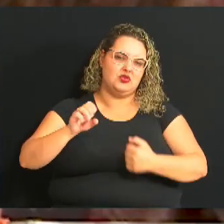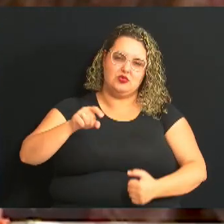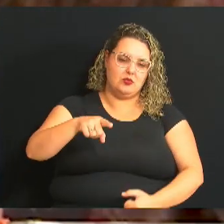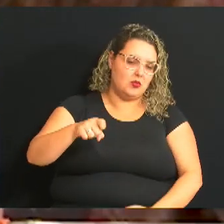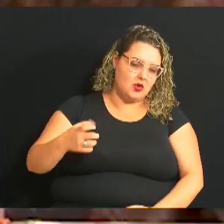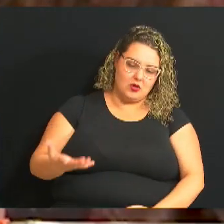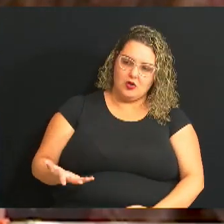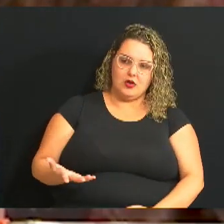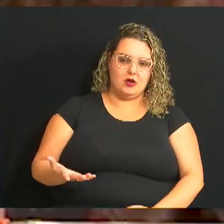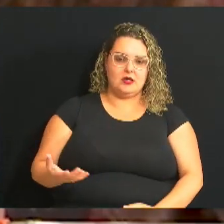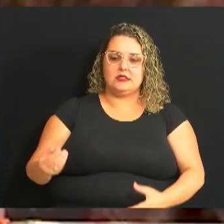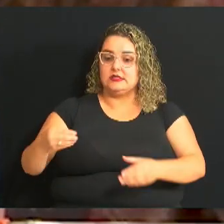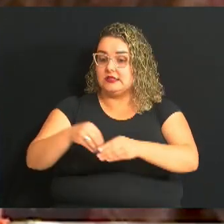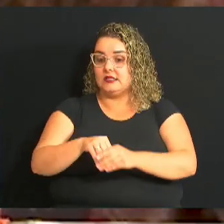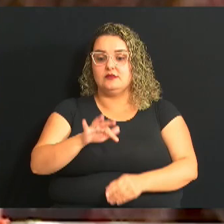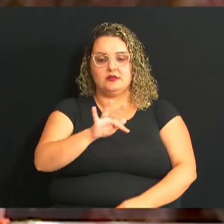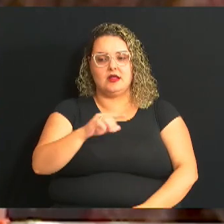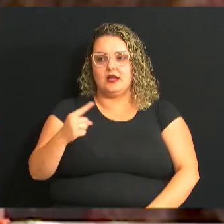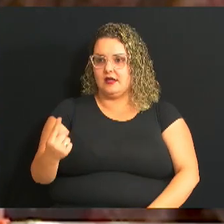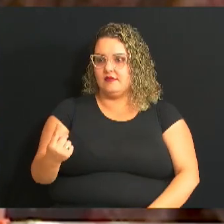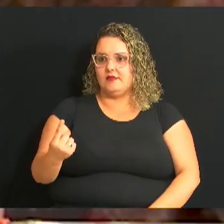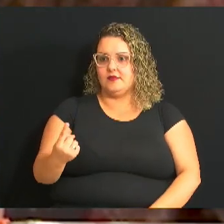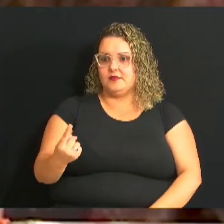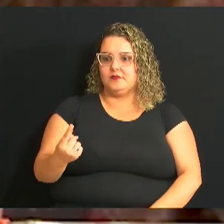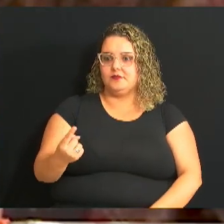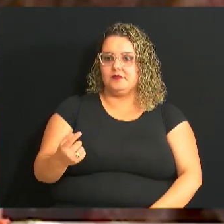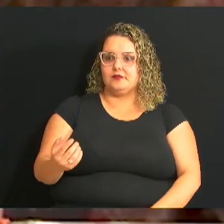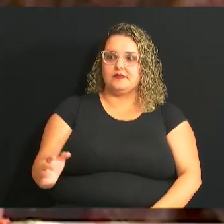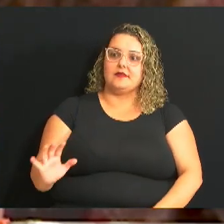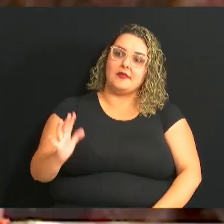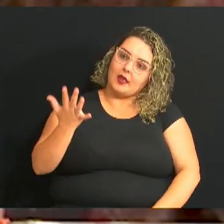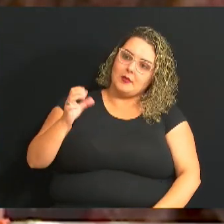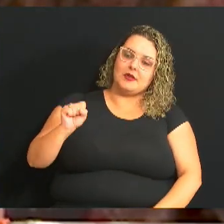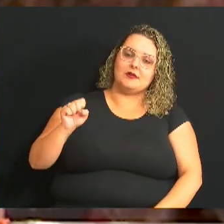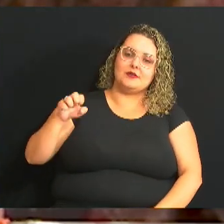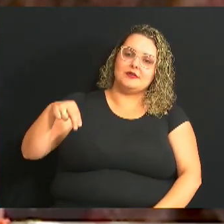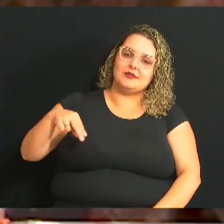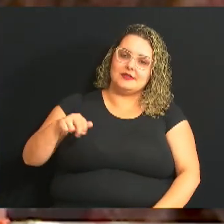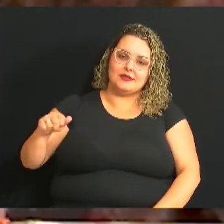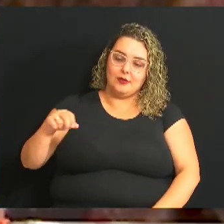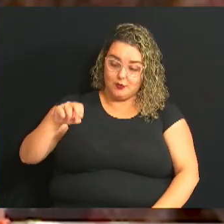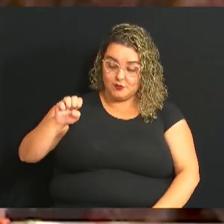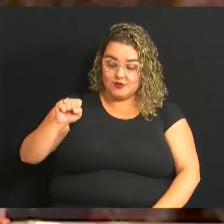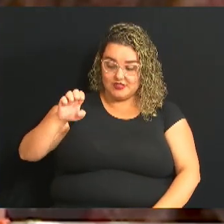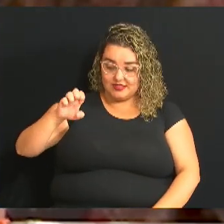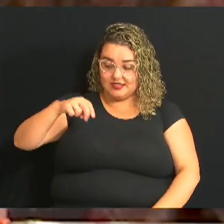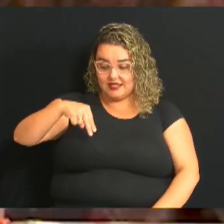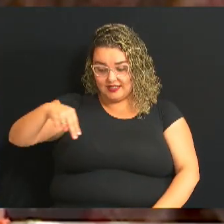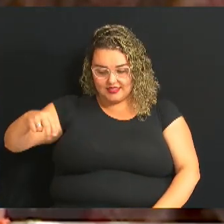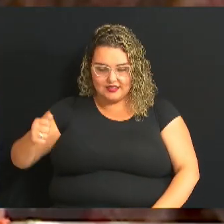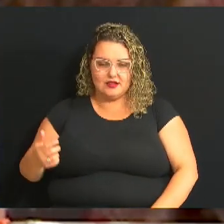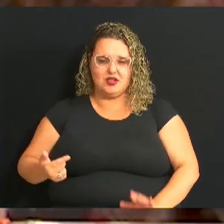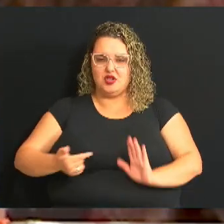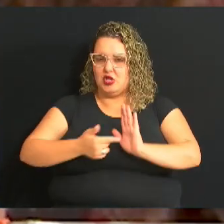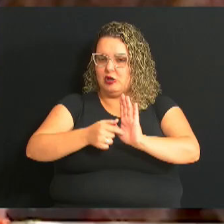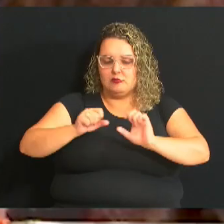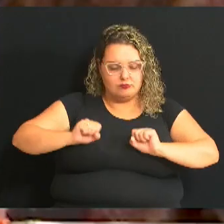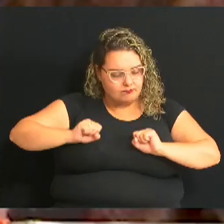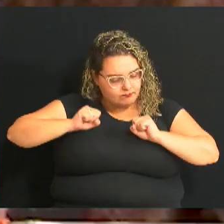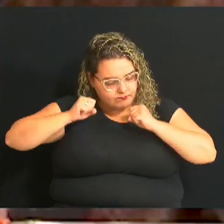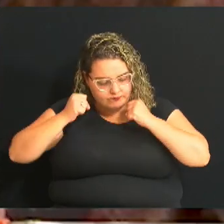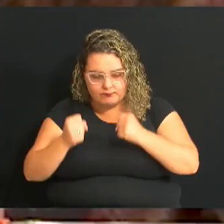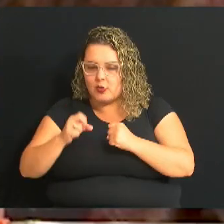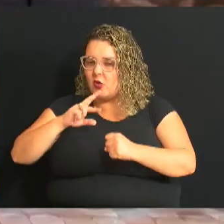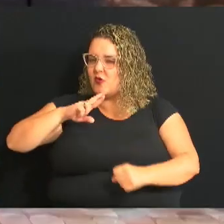da Fórmula 1. E aí aparece o Senna na nossa vida, né? Que é um cara que mostra determinação, né? Busca o